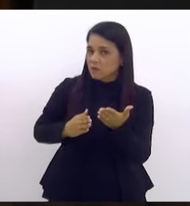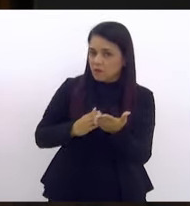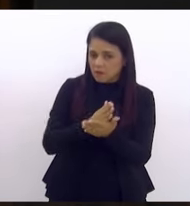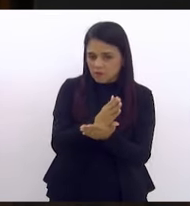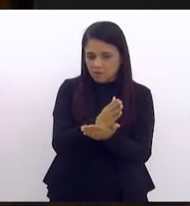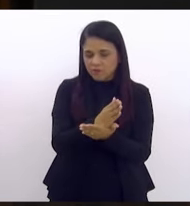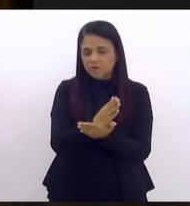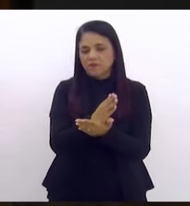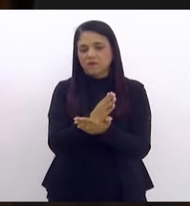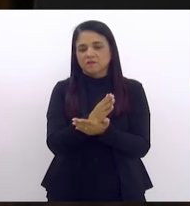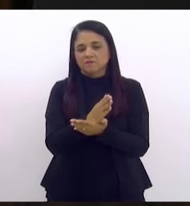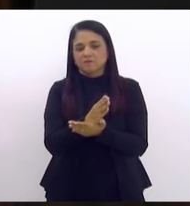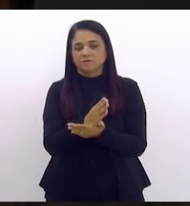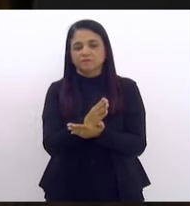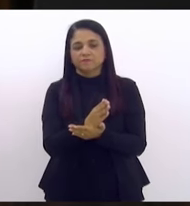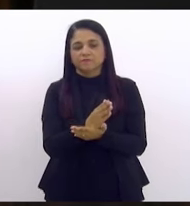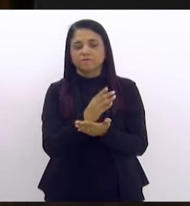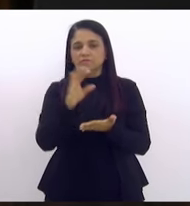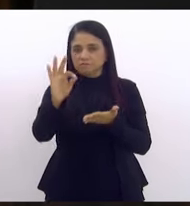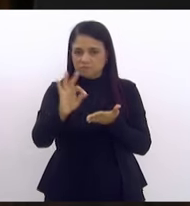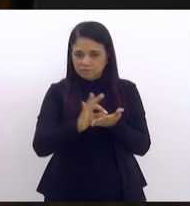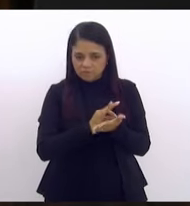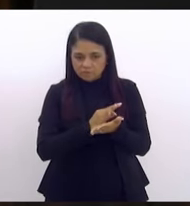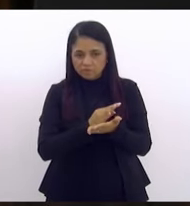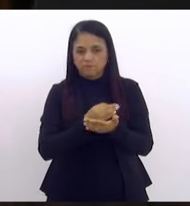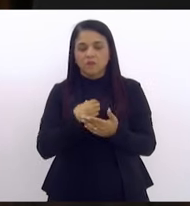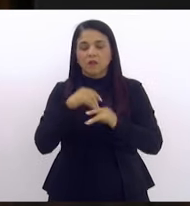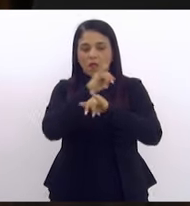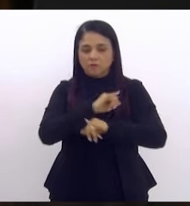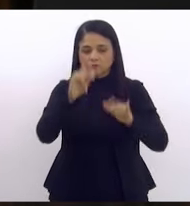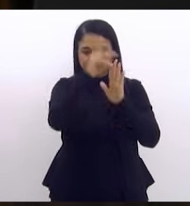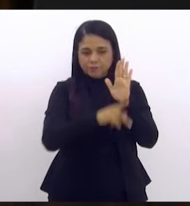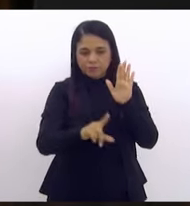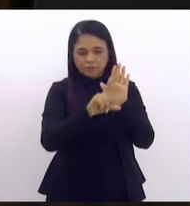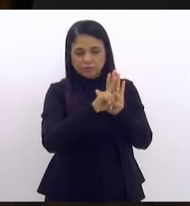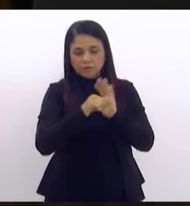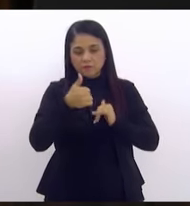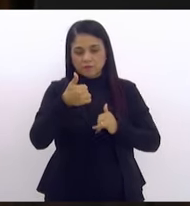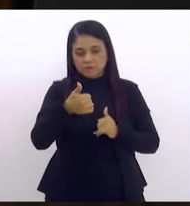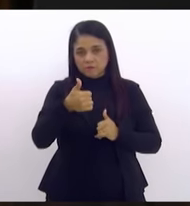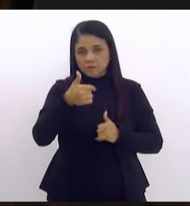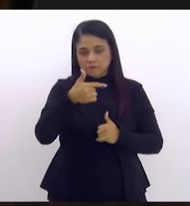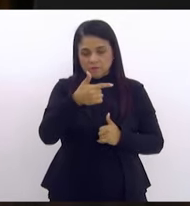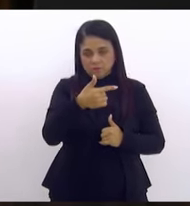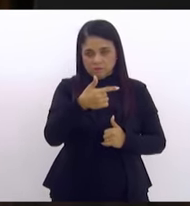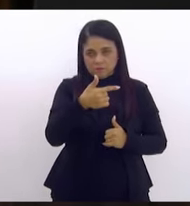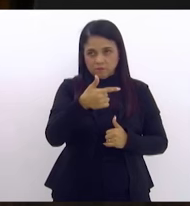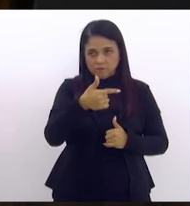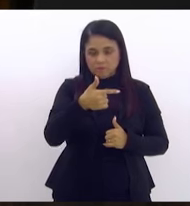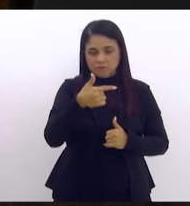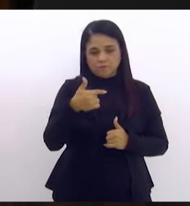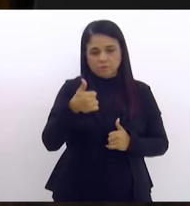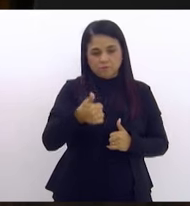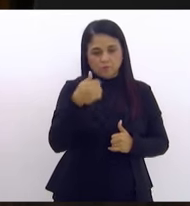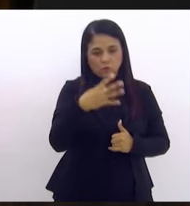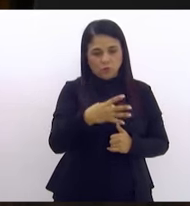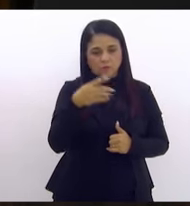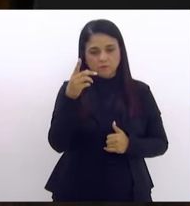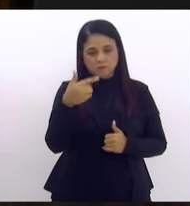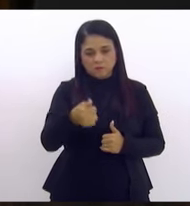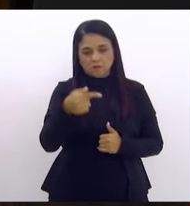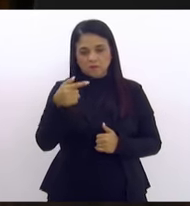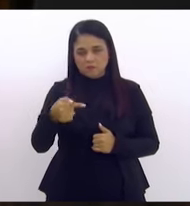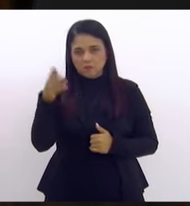estão. Aprovado, vai autógrafo. Anuncio, em primeira discussão, projeto de lei número